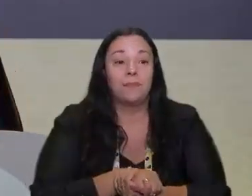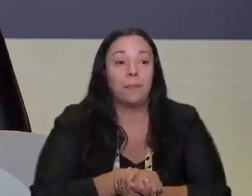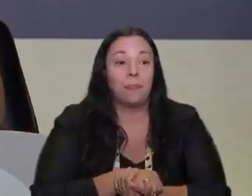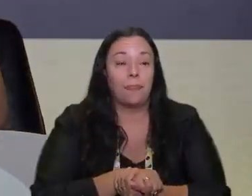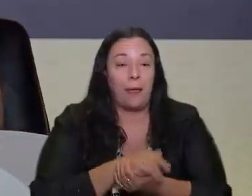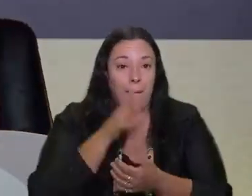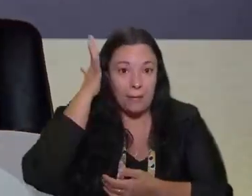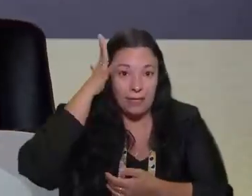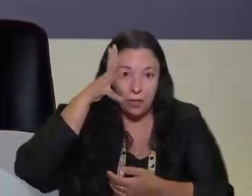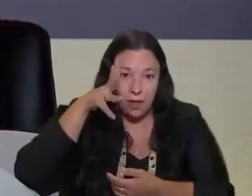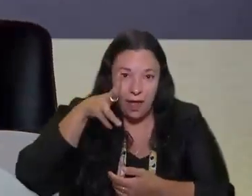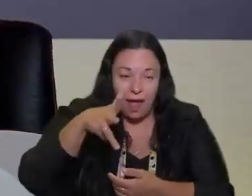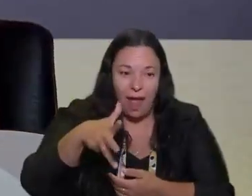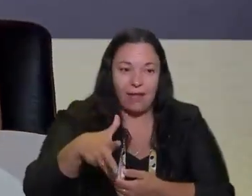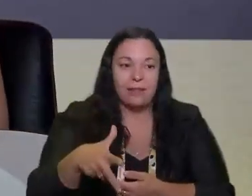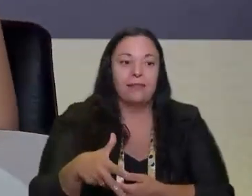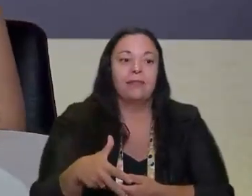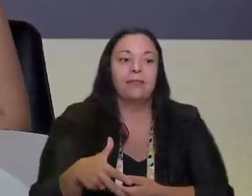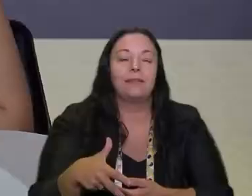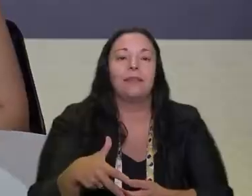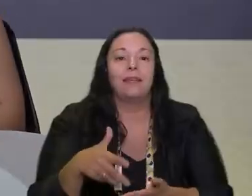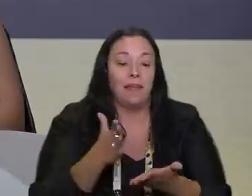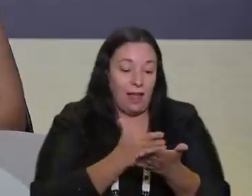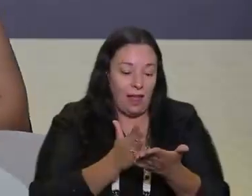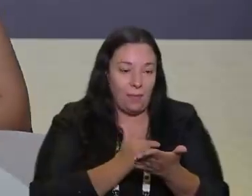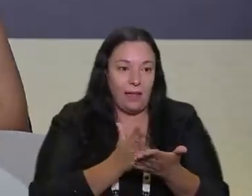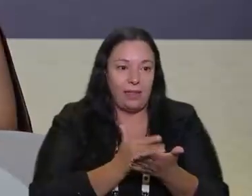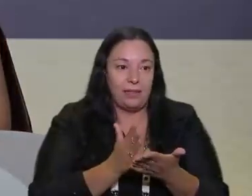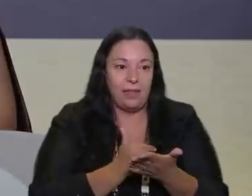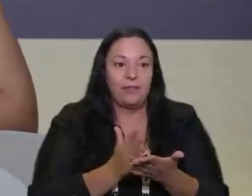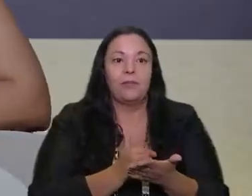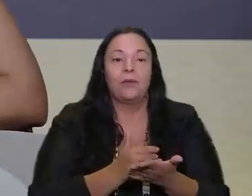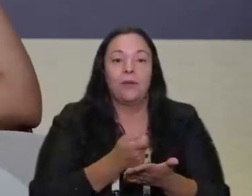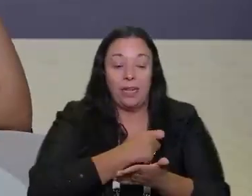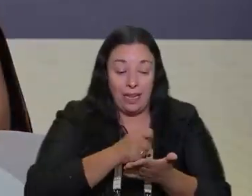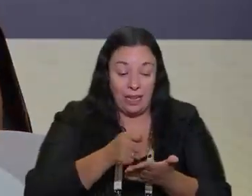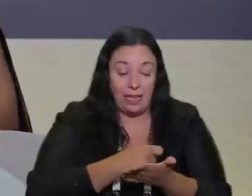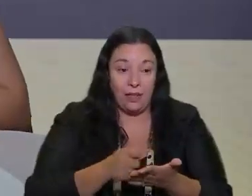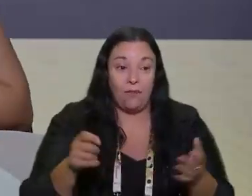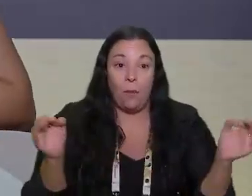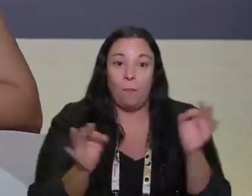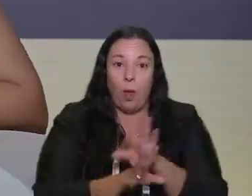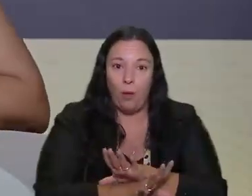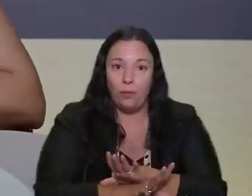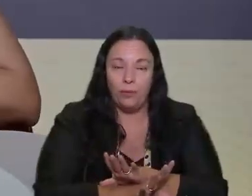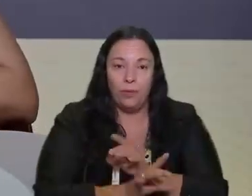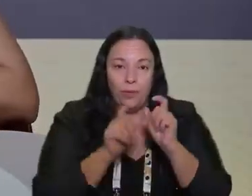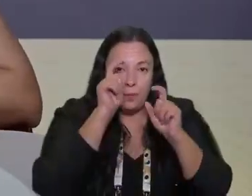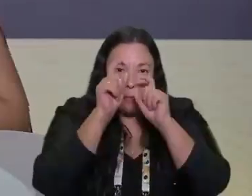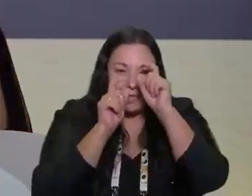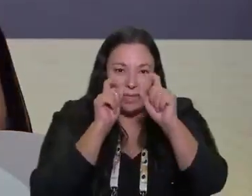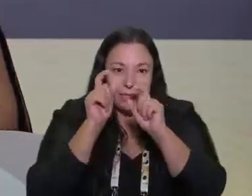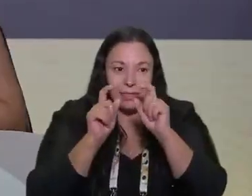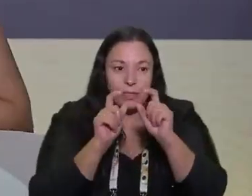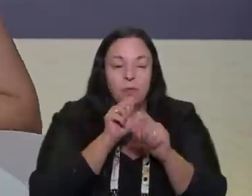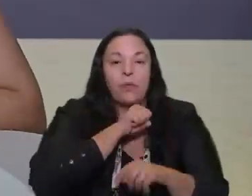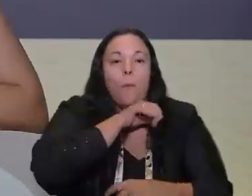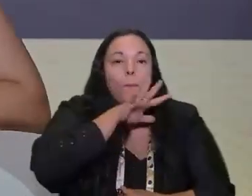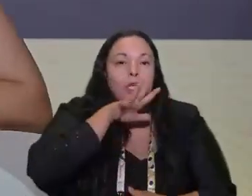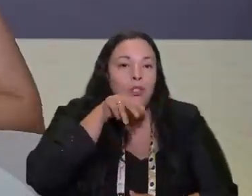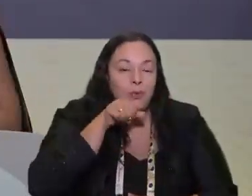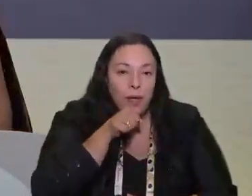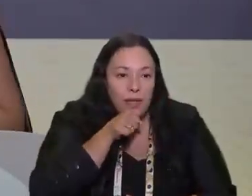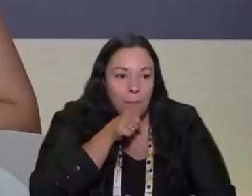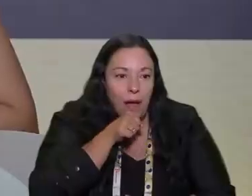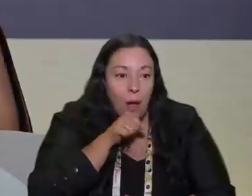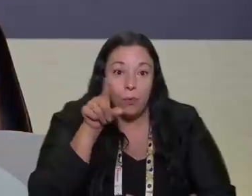uma madrugada quase inteira, amanheci com o livro escrito pronto. O Pedacinhos, ele trata de um bicho